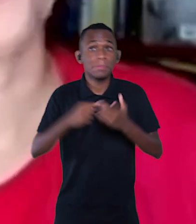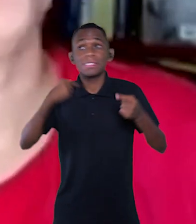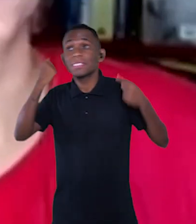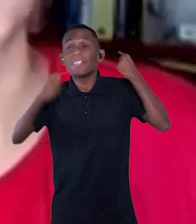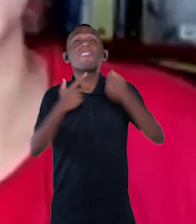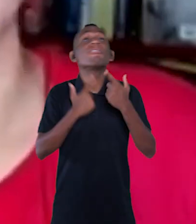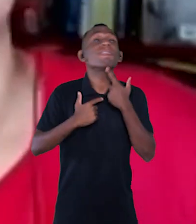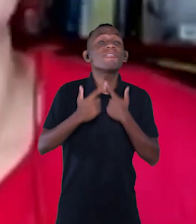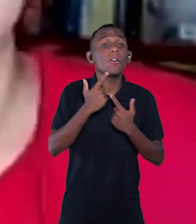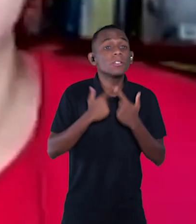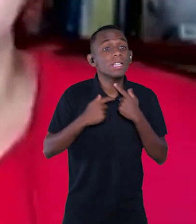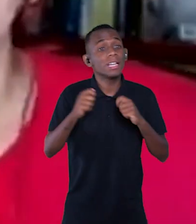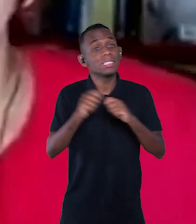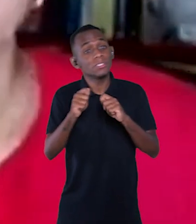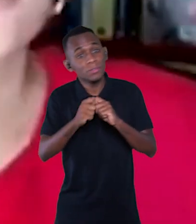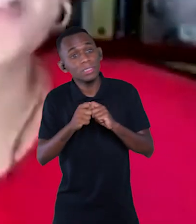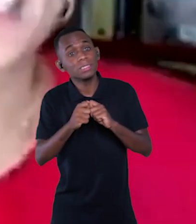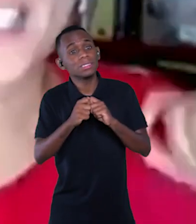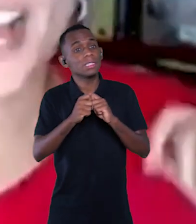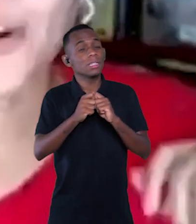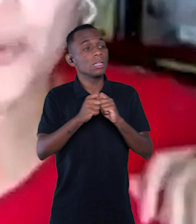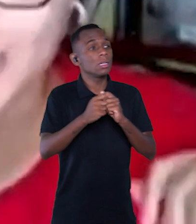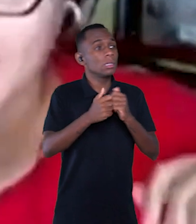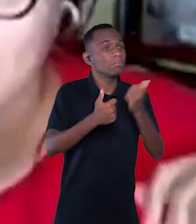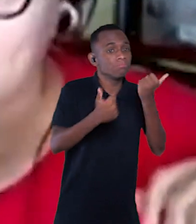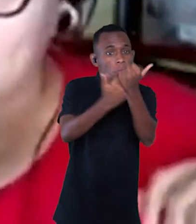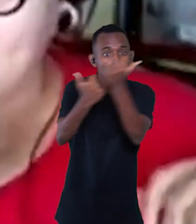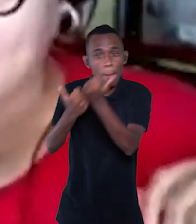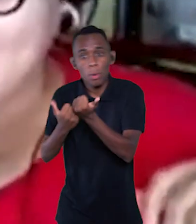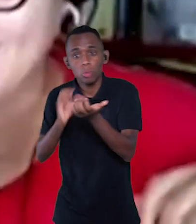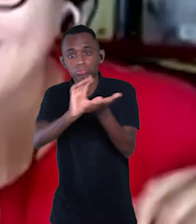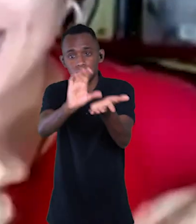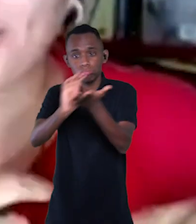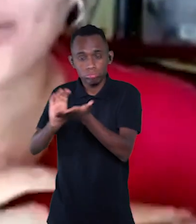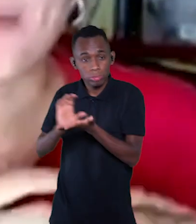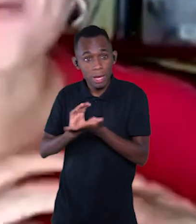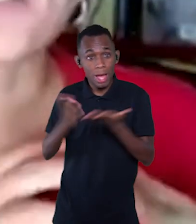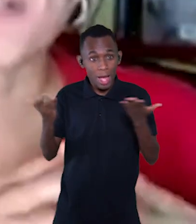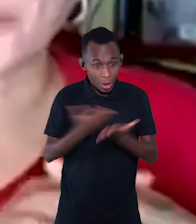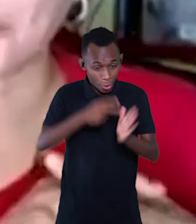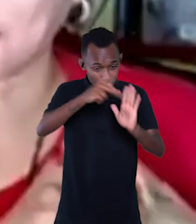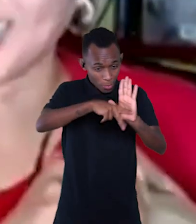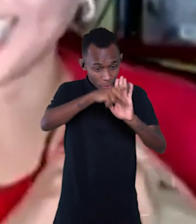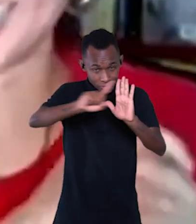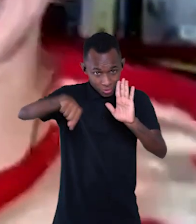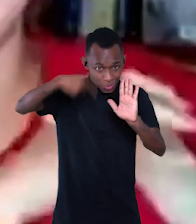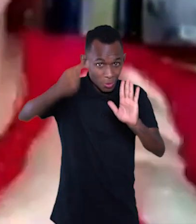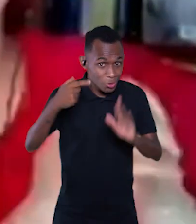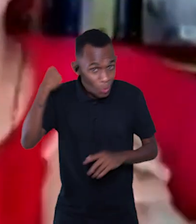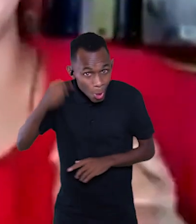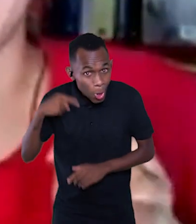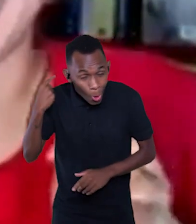na loucura, tentando fazer uma coisa financiar a outra. E agora a próxima loucura